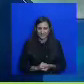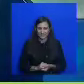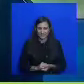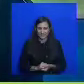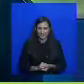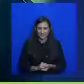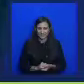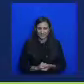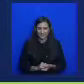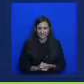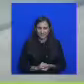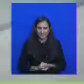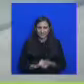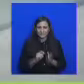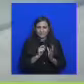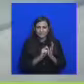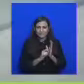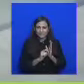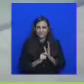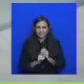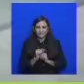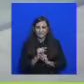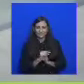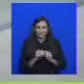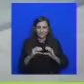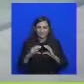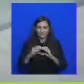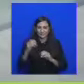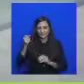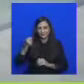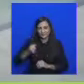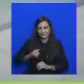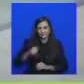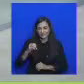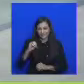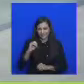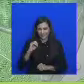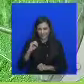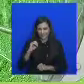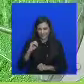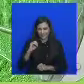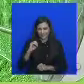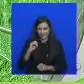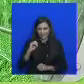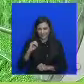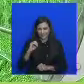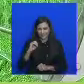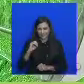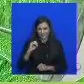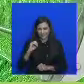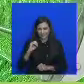E temos, anote aí, bola branca número 0.